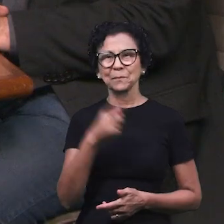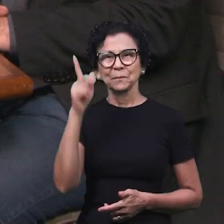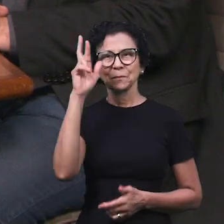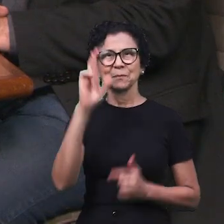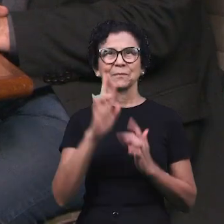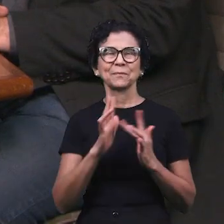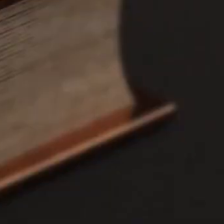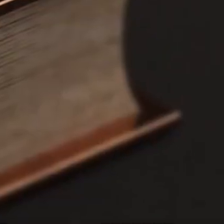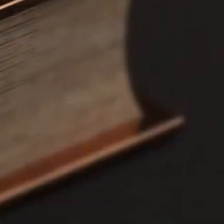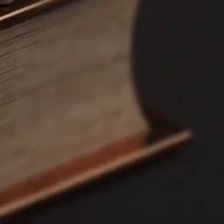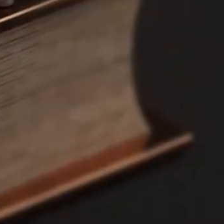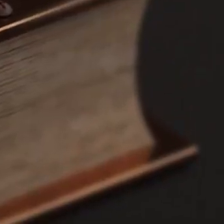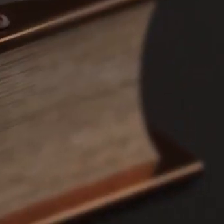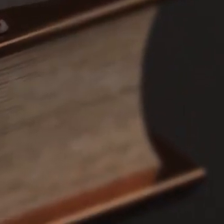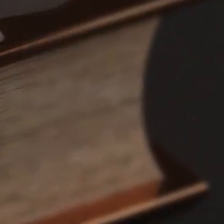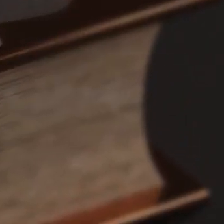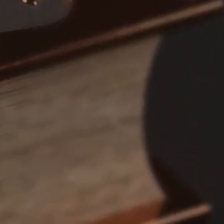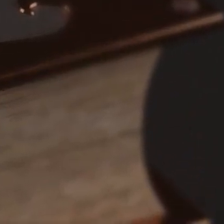Senhor Jesus.